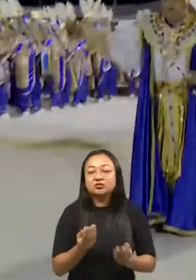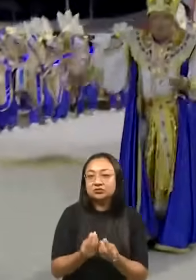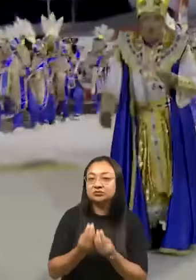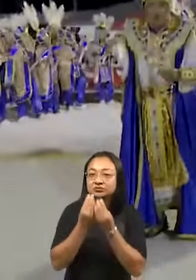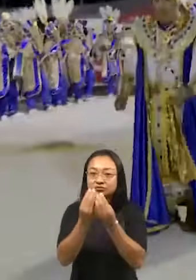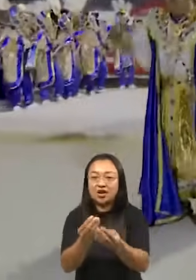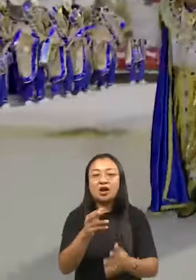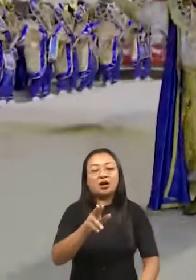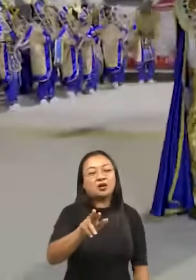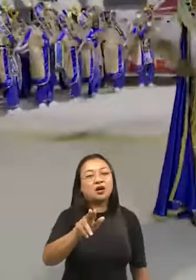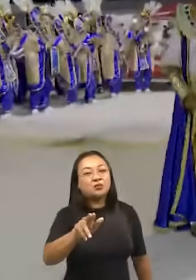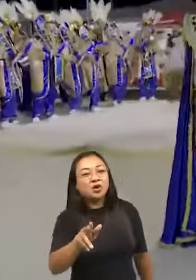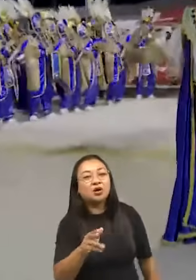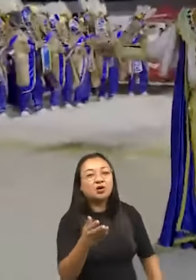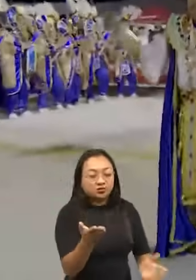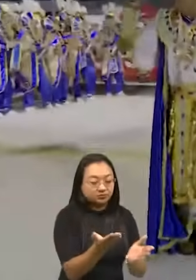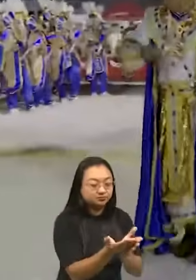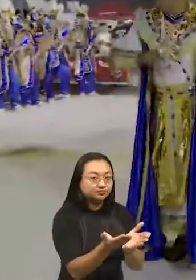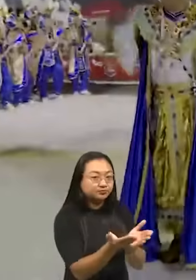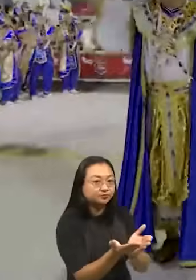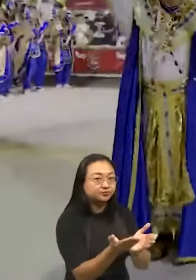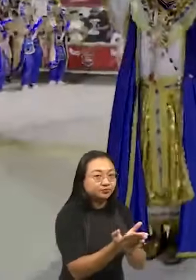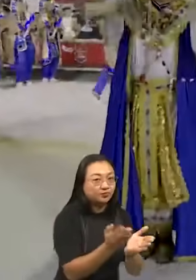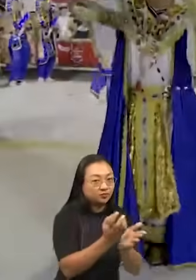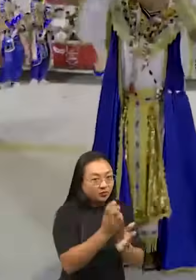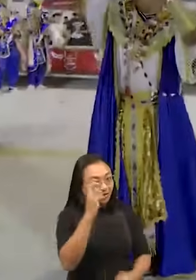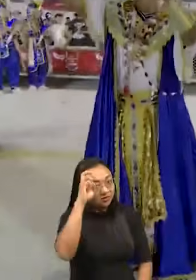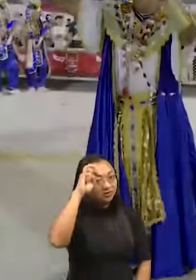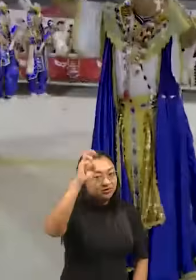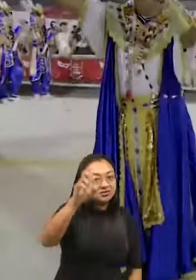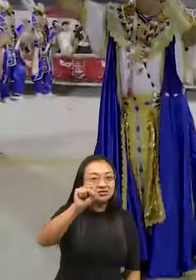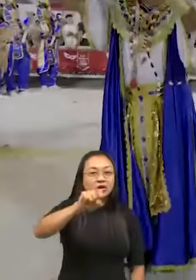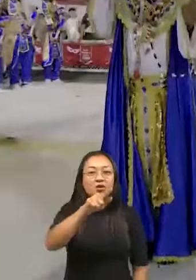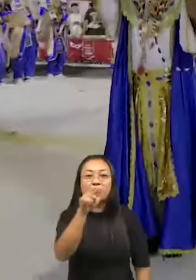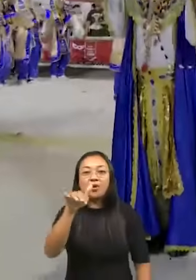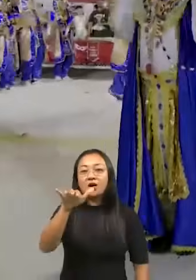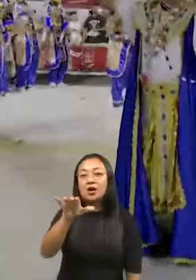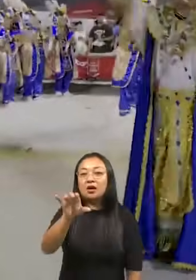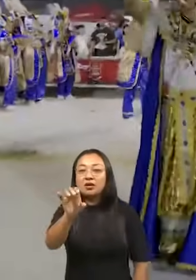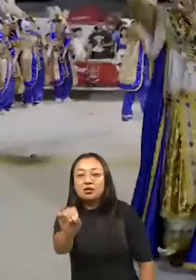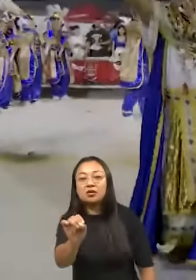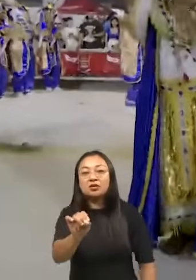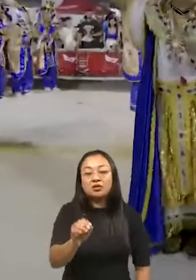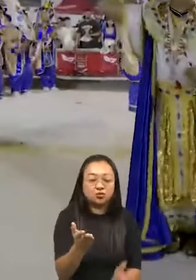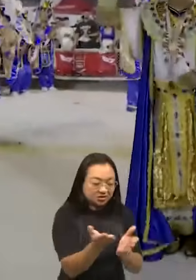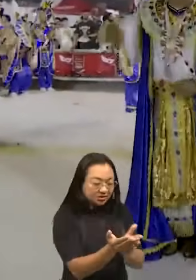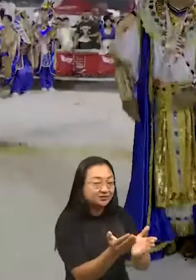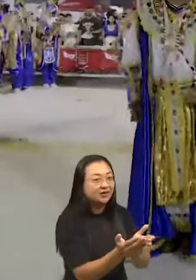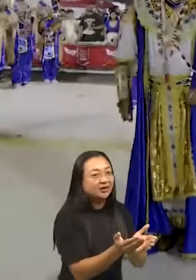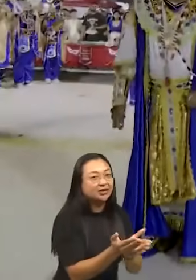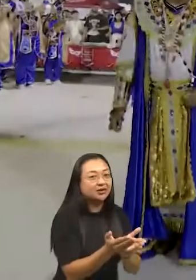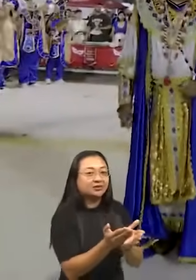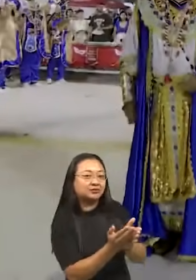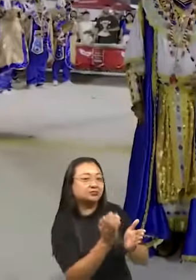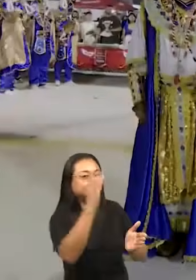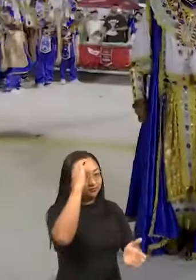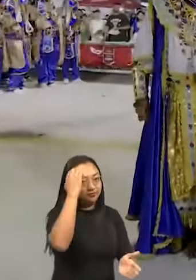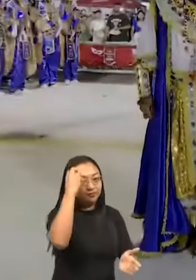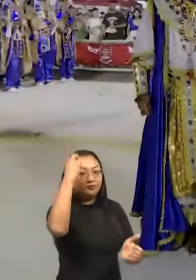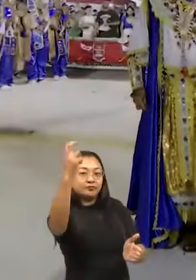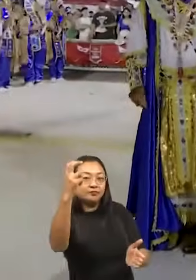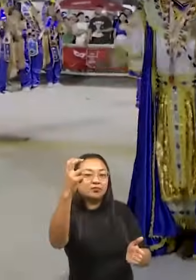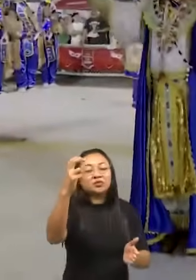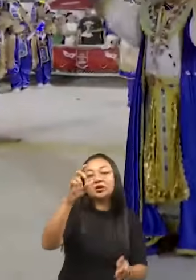próprio valor. Mas a ciência por isso alongou as sagradas escrituras, a